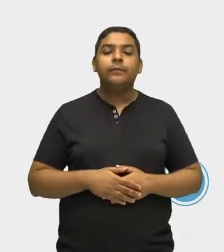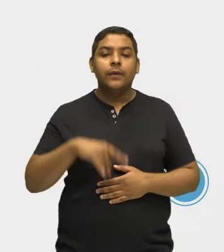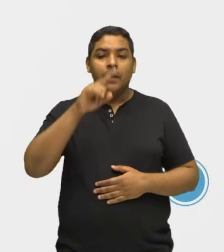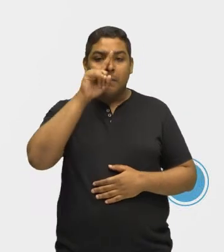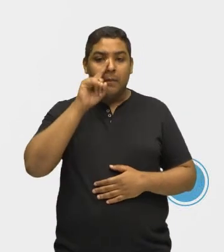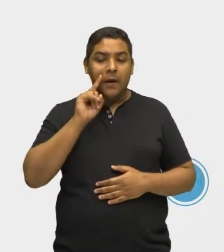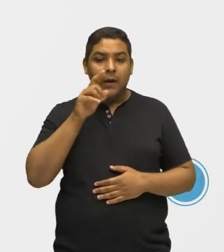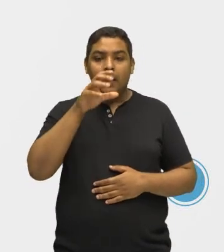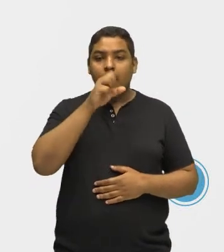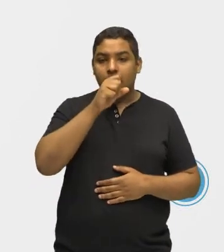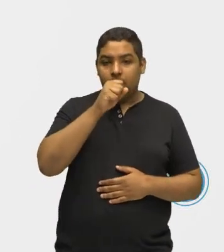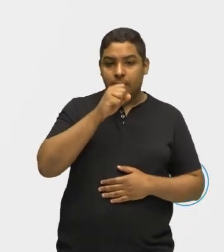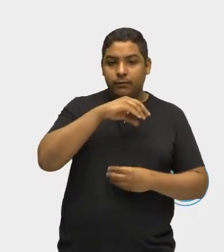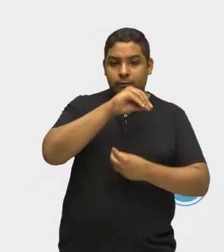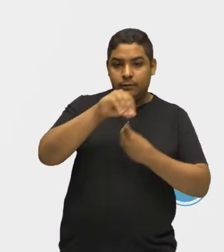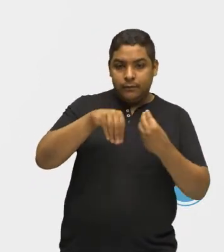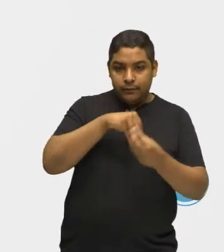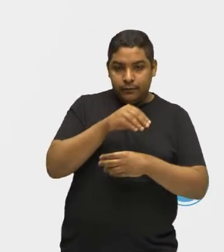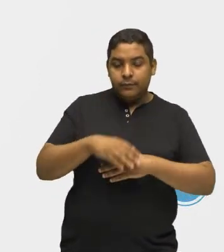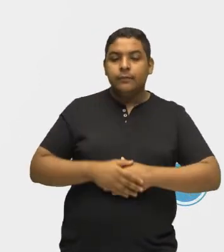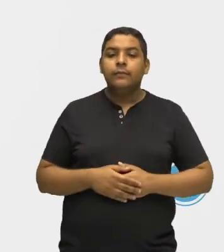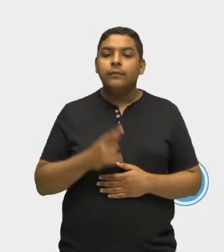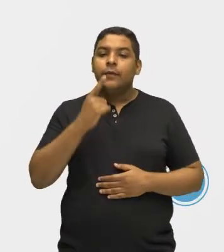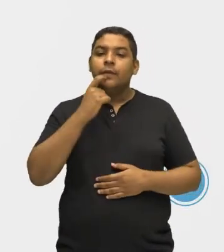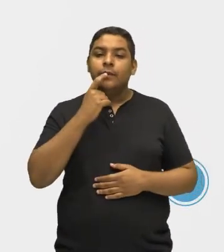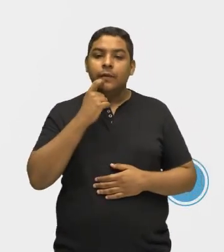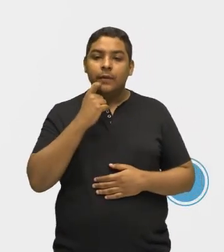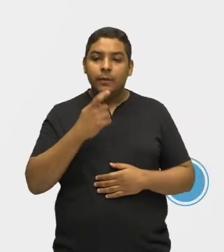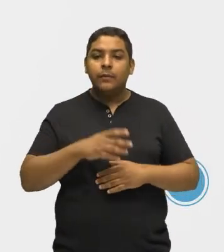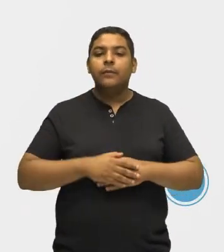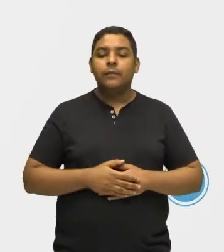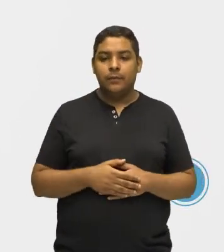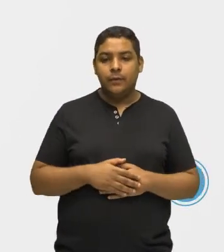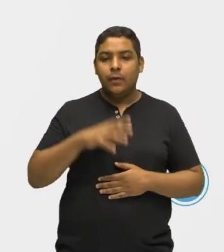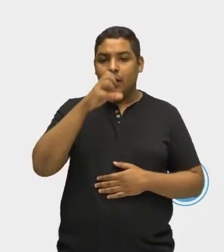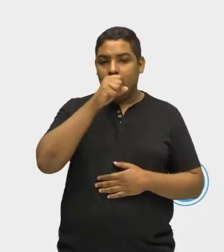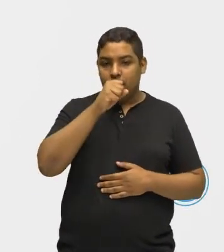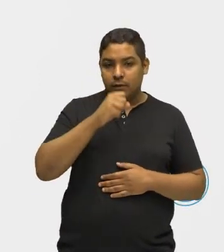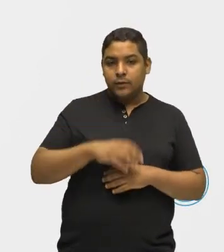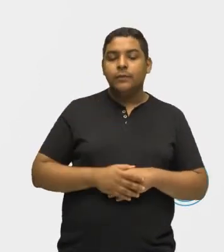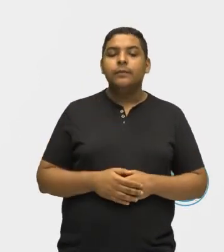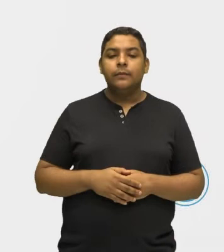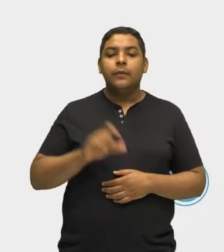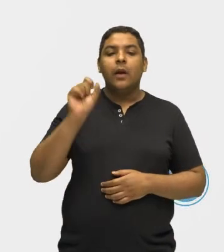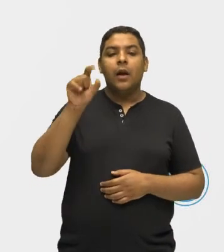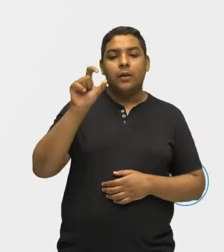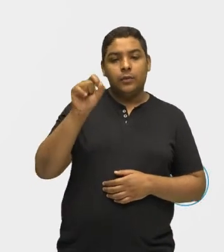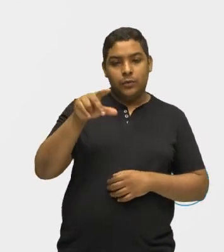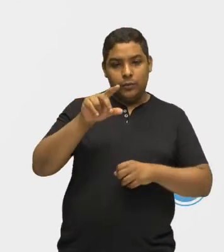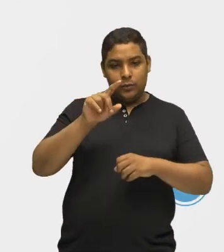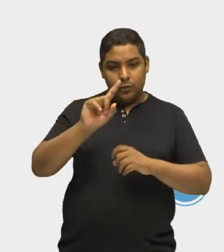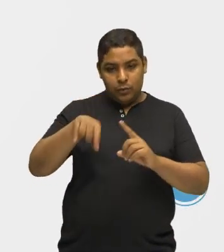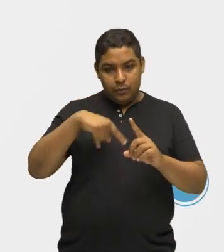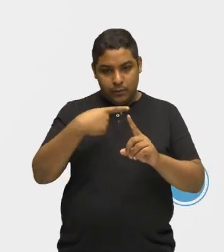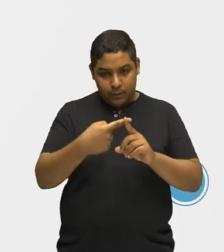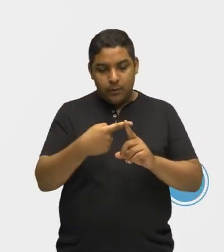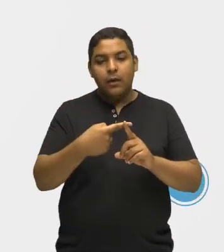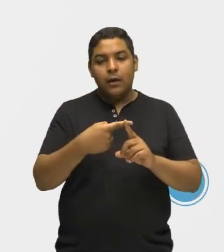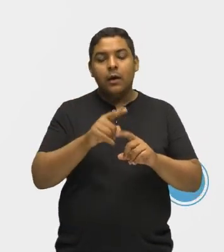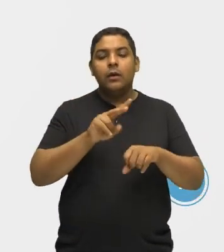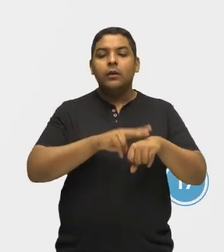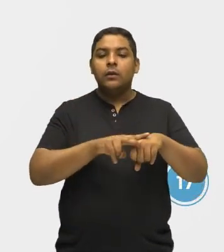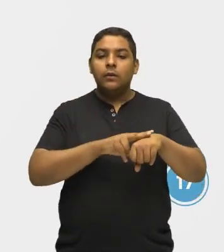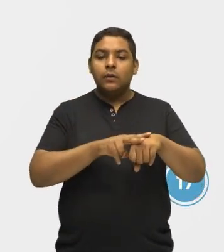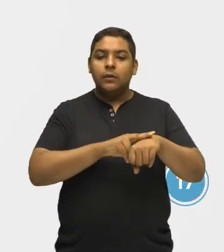alaranjado, que é a mistura do amarelo mais laranja, o vermelho alaranjado, que é a mistura do vermelho mais laranja, o azul esverdeado, que é